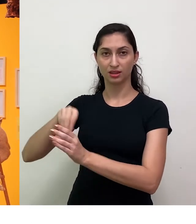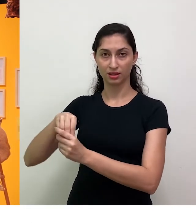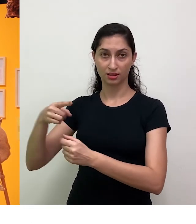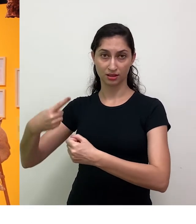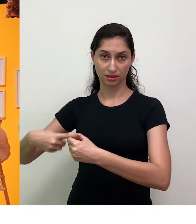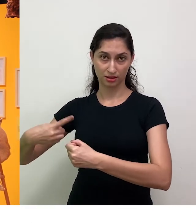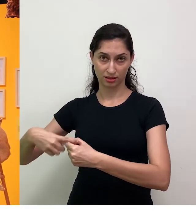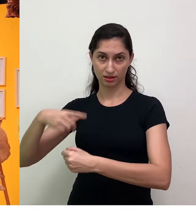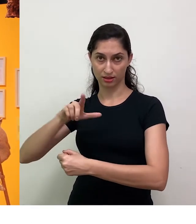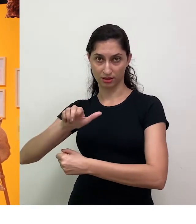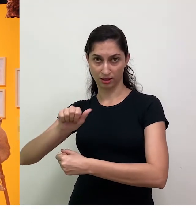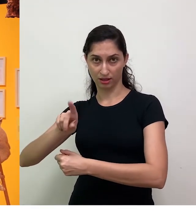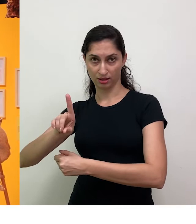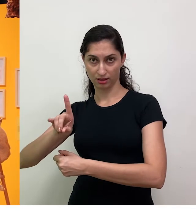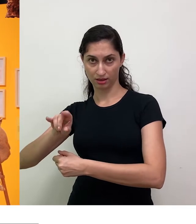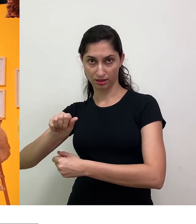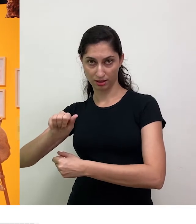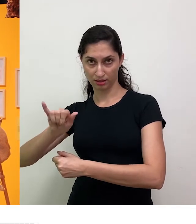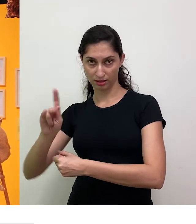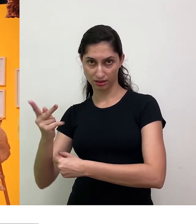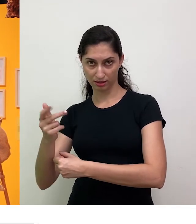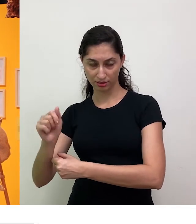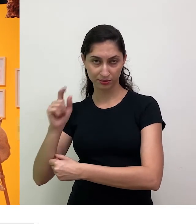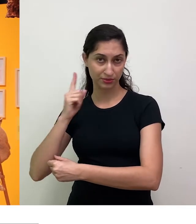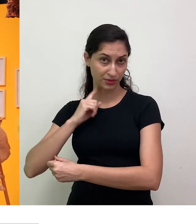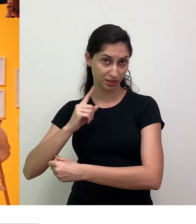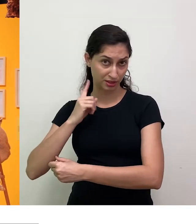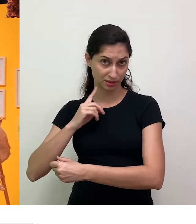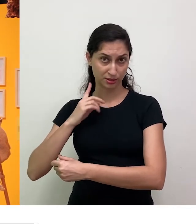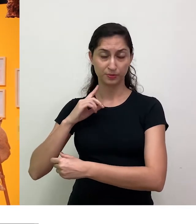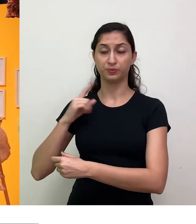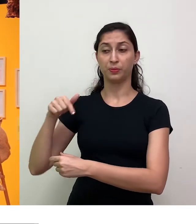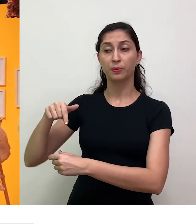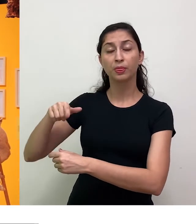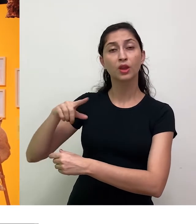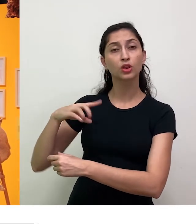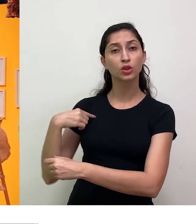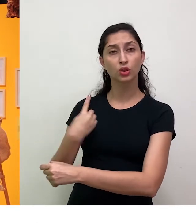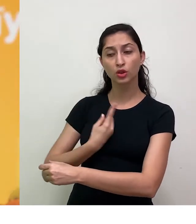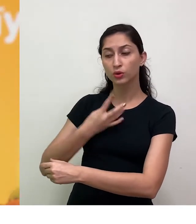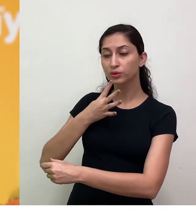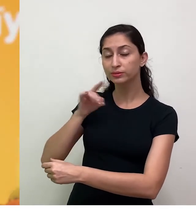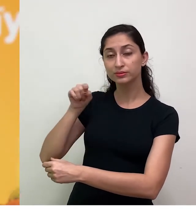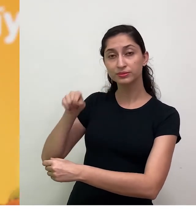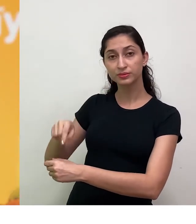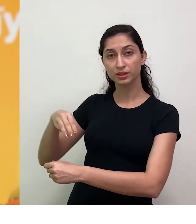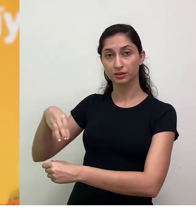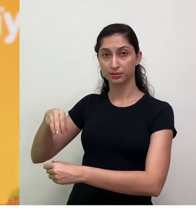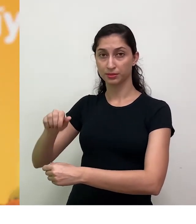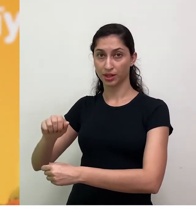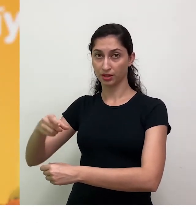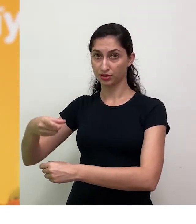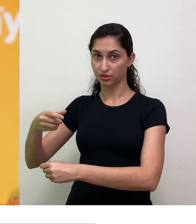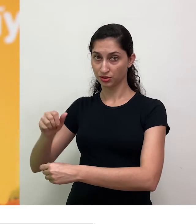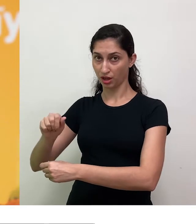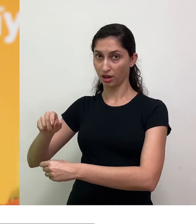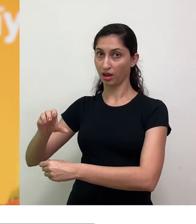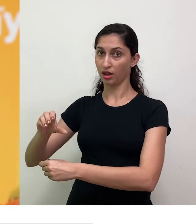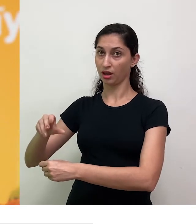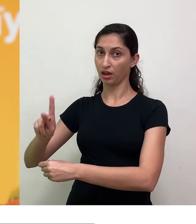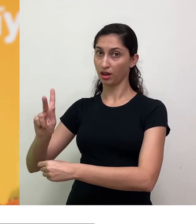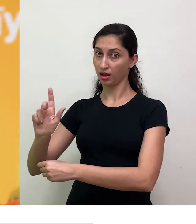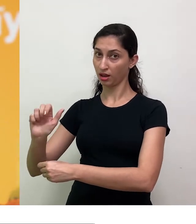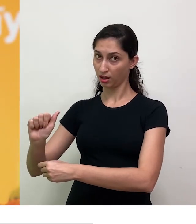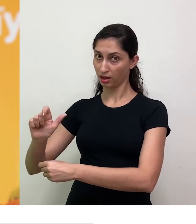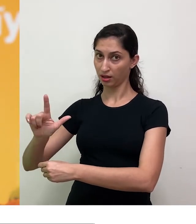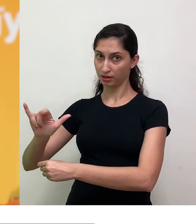São conhecidos como Machacari, mas em sua língua se chamam Tecmanhan. Vamos conhecer esse mundo a partir de